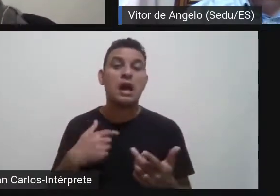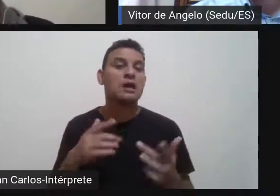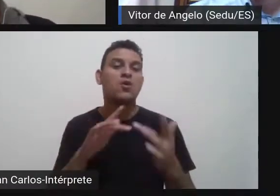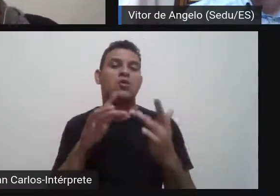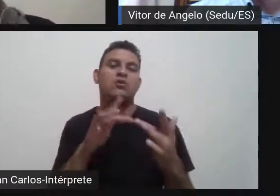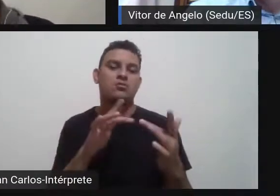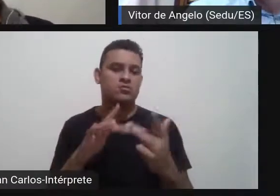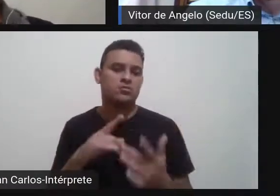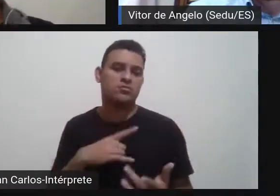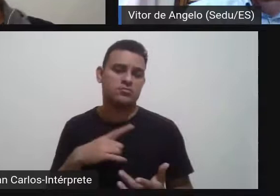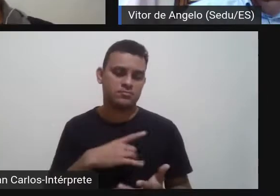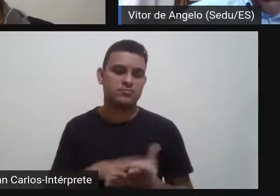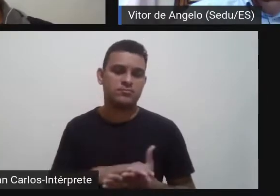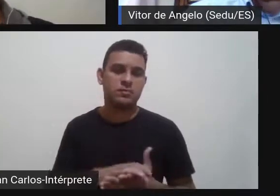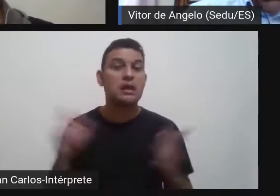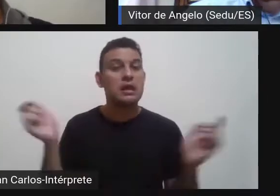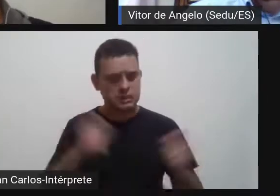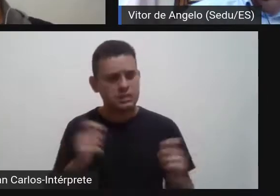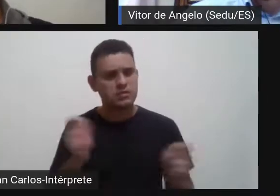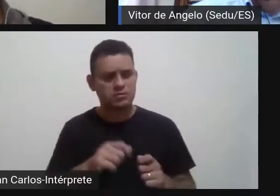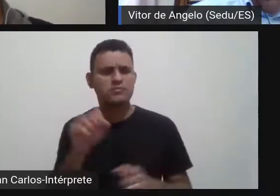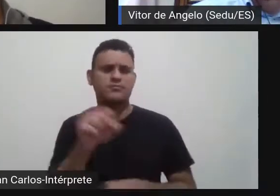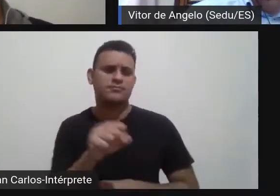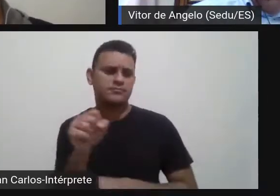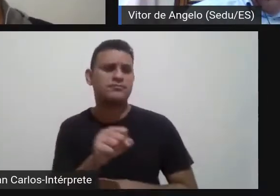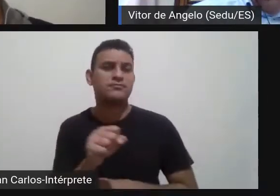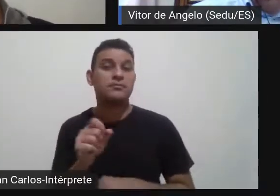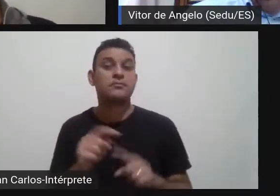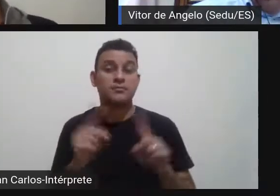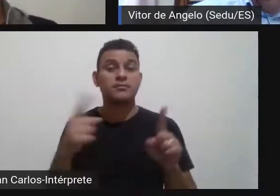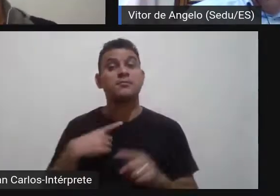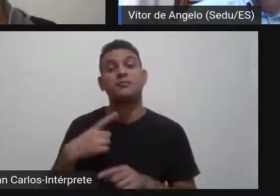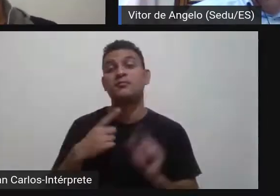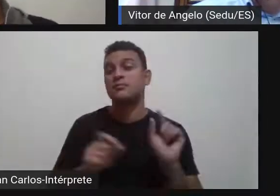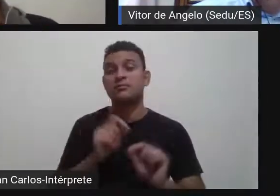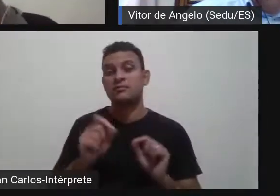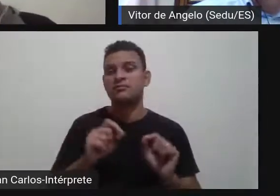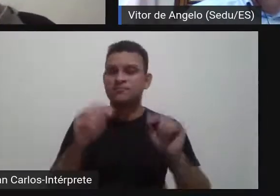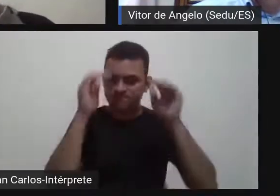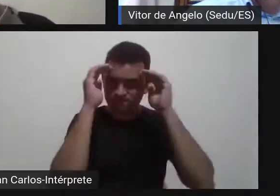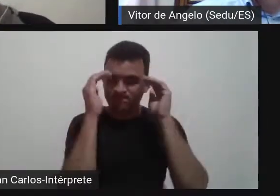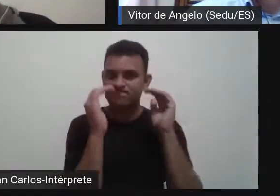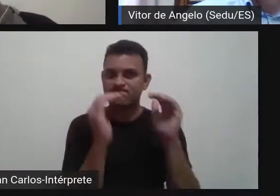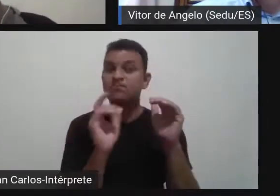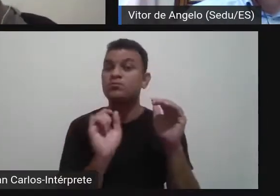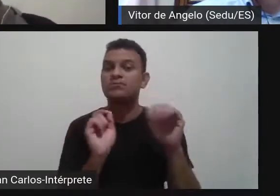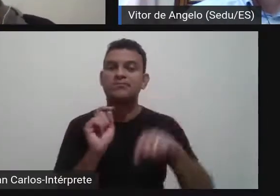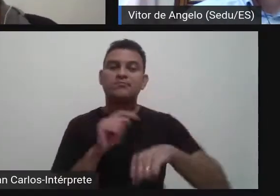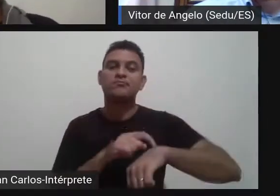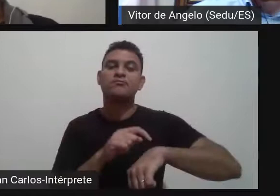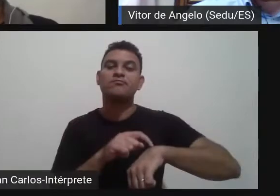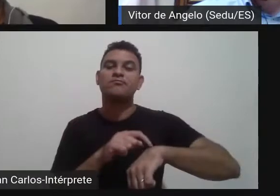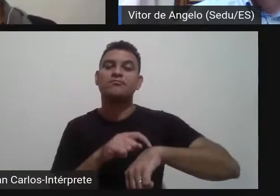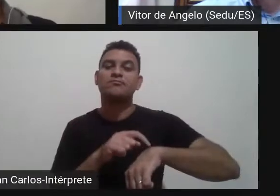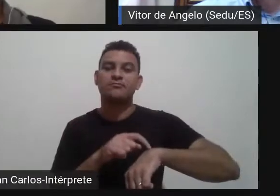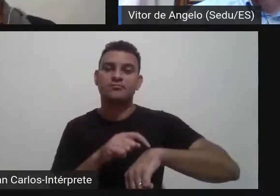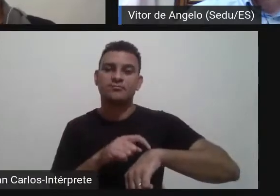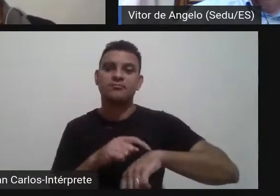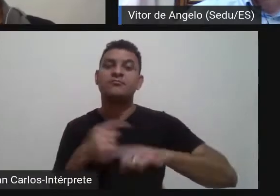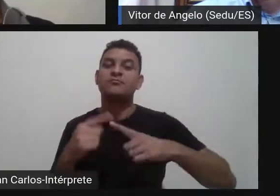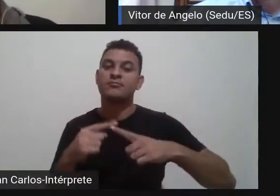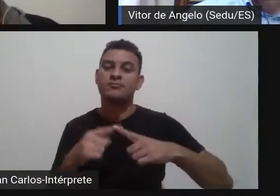contato. É possível fazer, mas a gente tem que ter respeito quanto ao tempo, porque ele